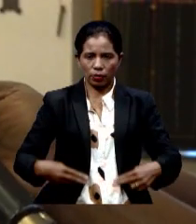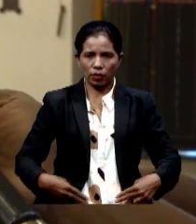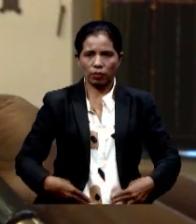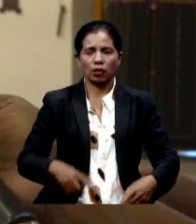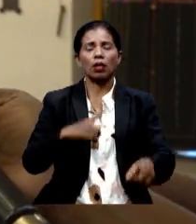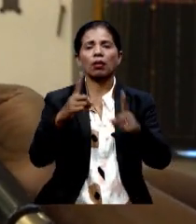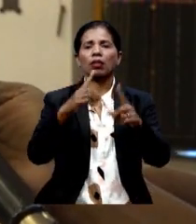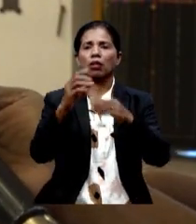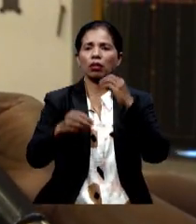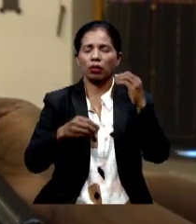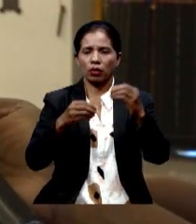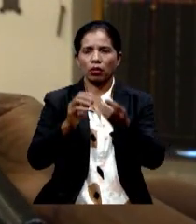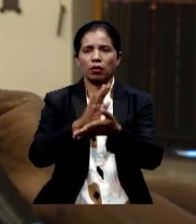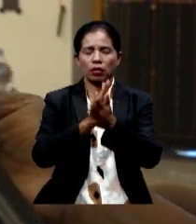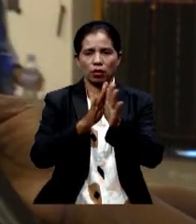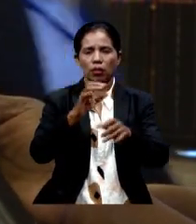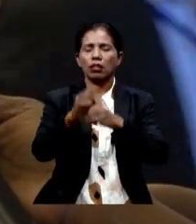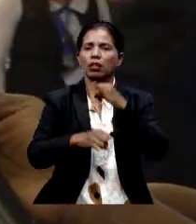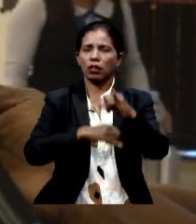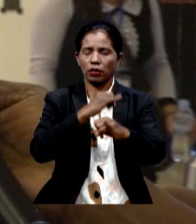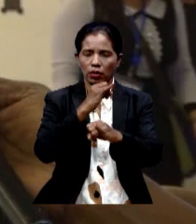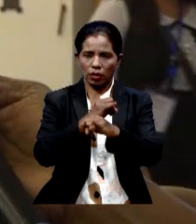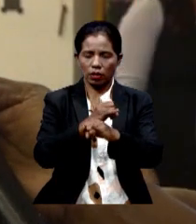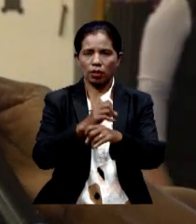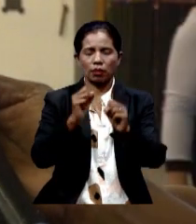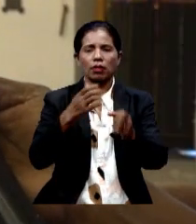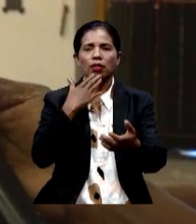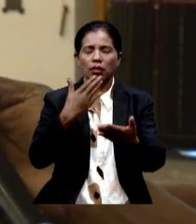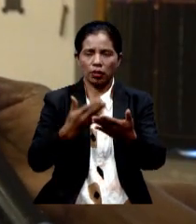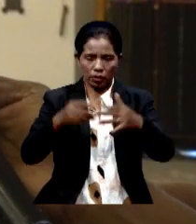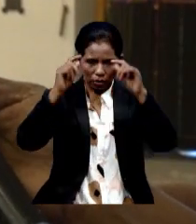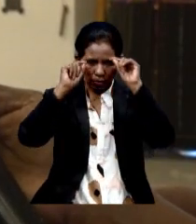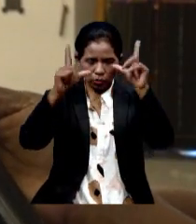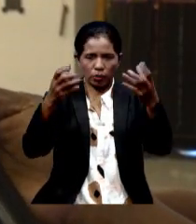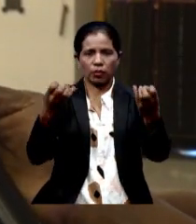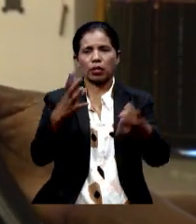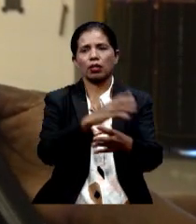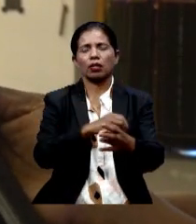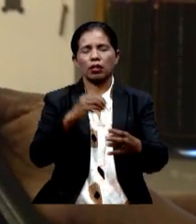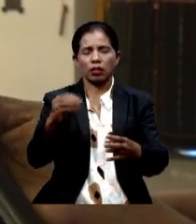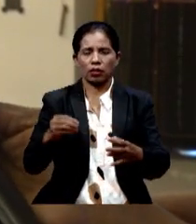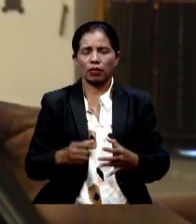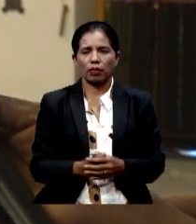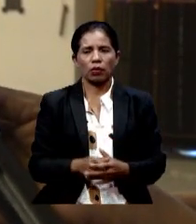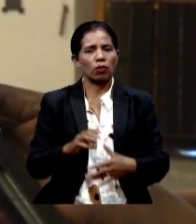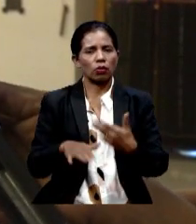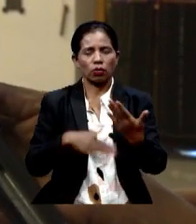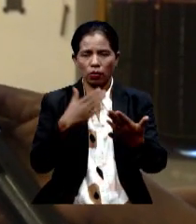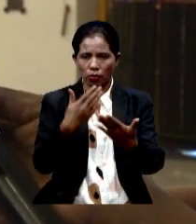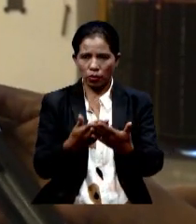colia com a solidariedade internacional que beneficia Timor, Baraclós e Kotuk